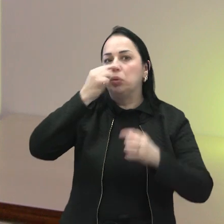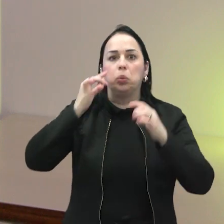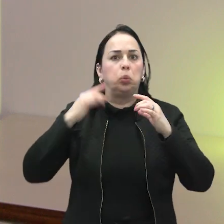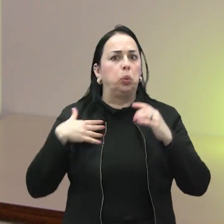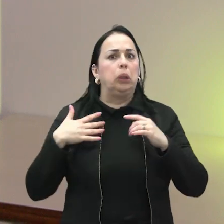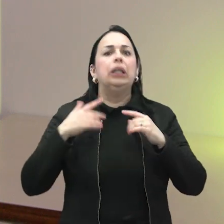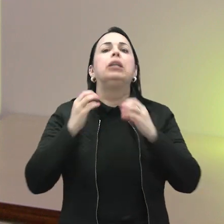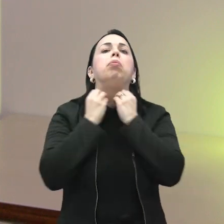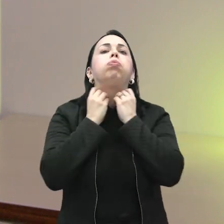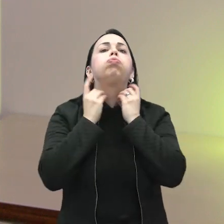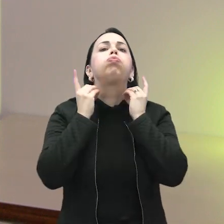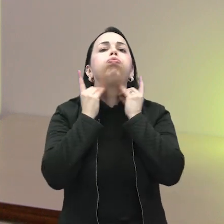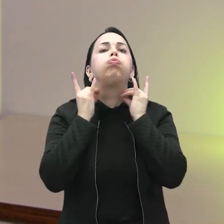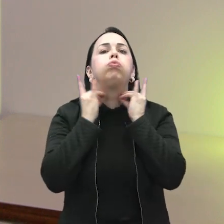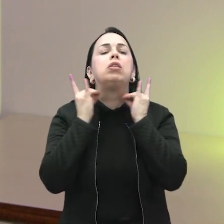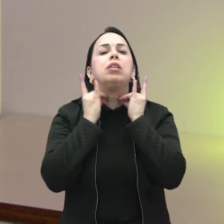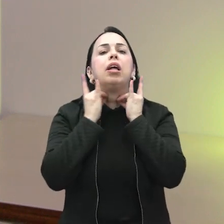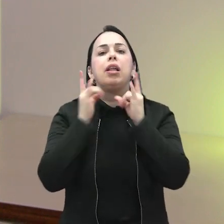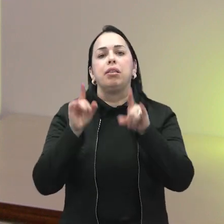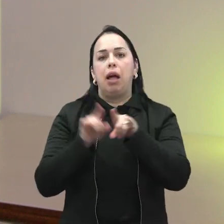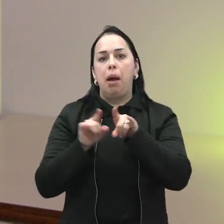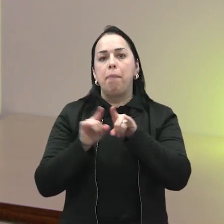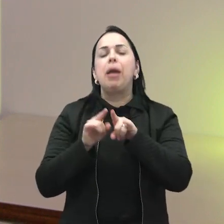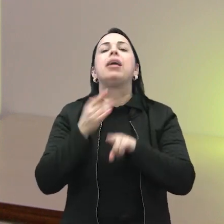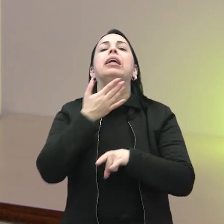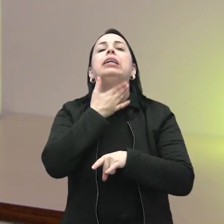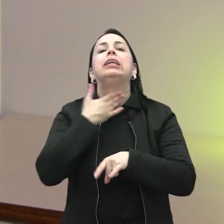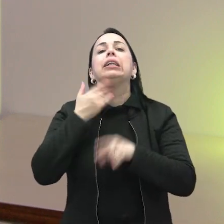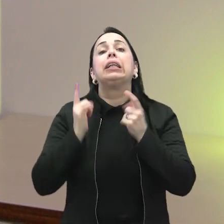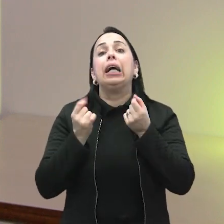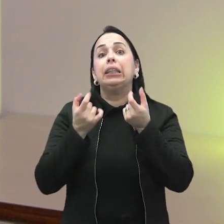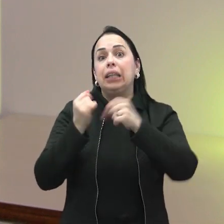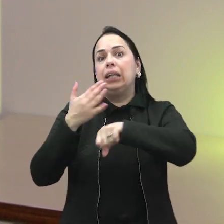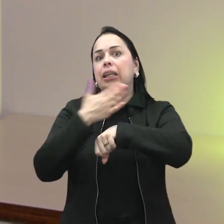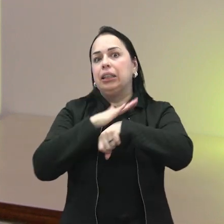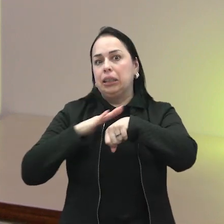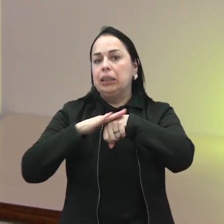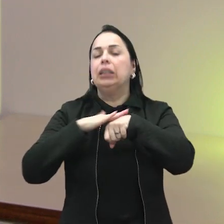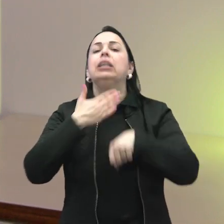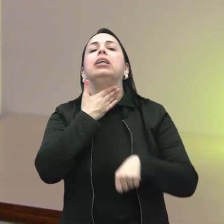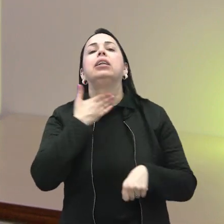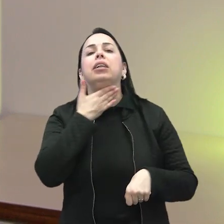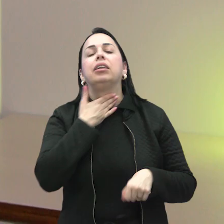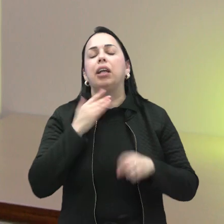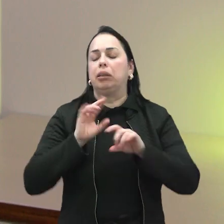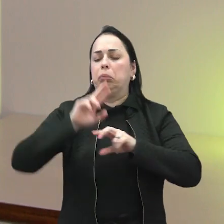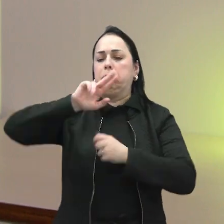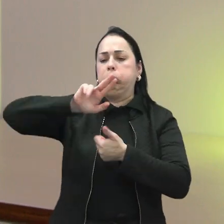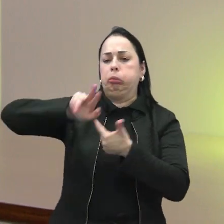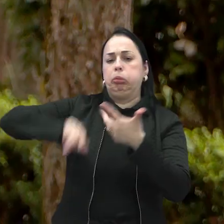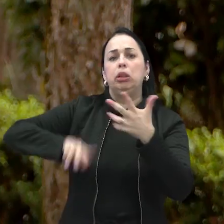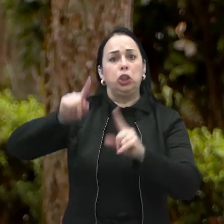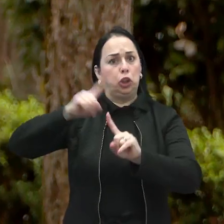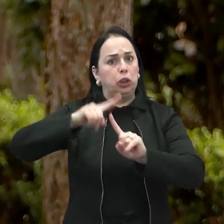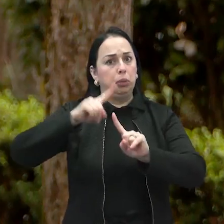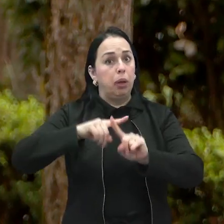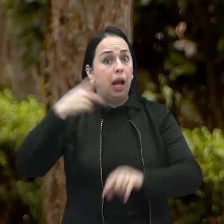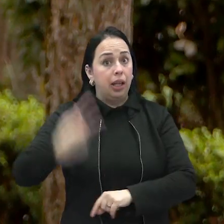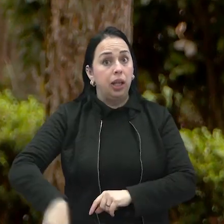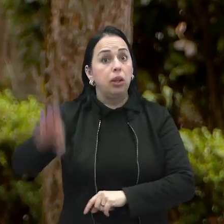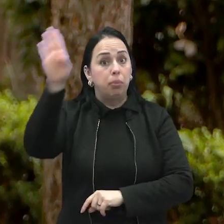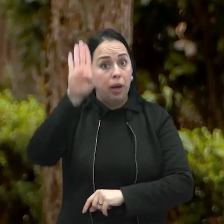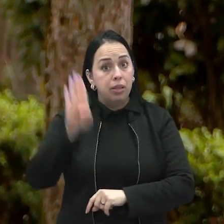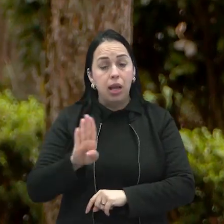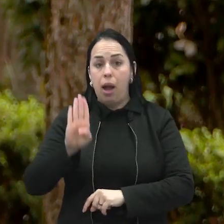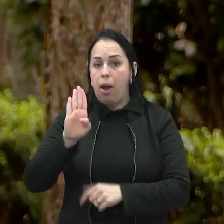laringe, tireoide e cânceres de pele na região da cabeça e pescoço. Então, é uma diversidade aí de neoplasias nessa região. O Brasil é